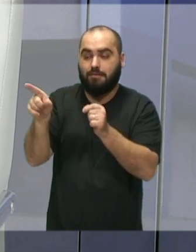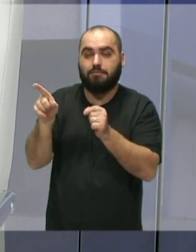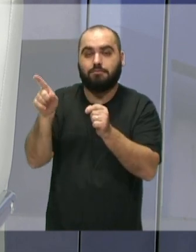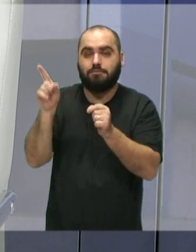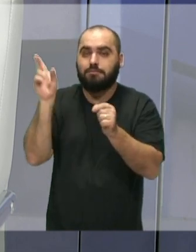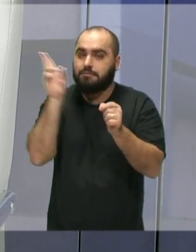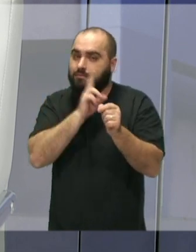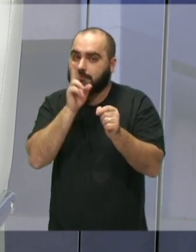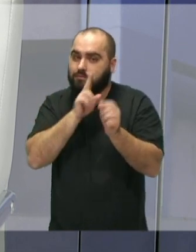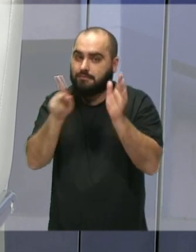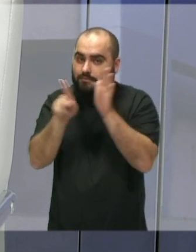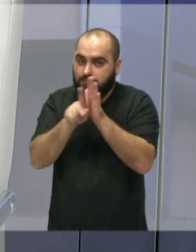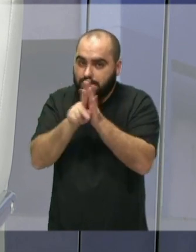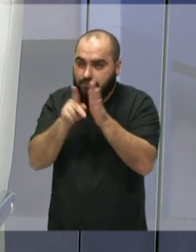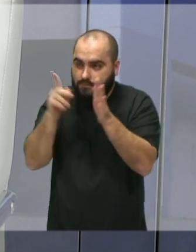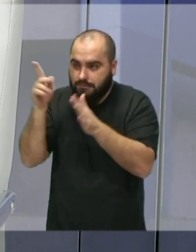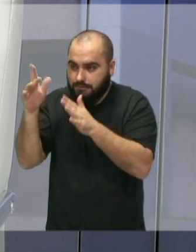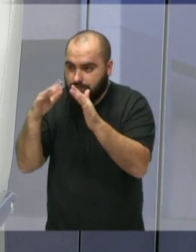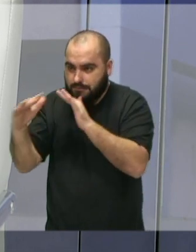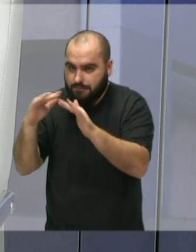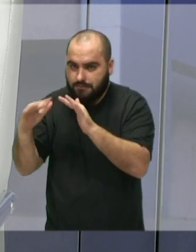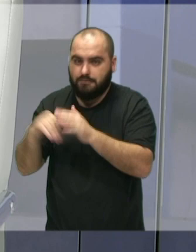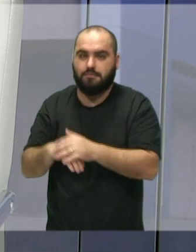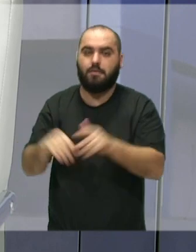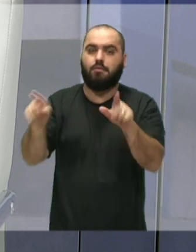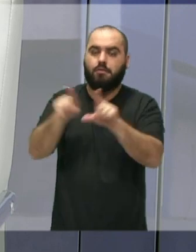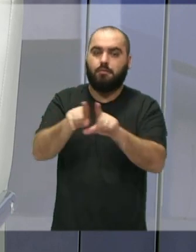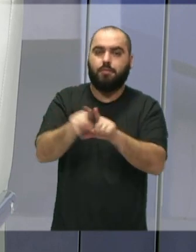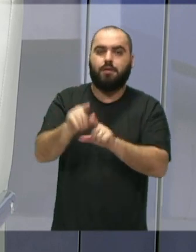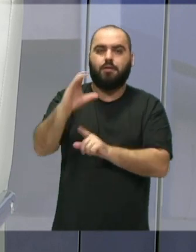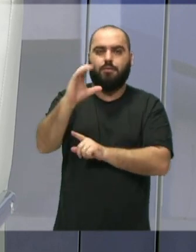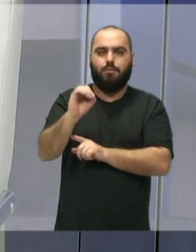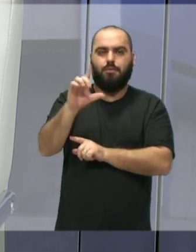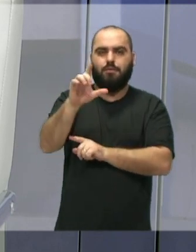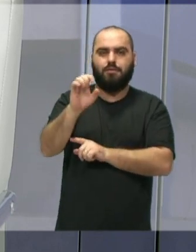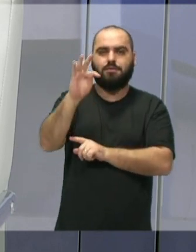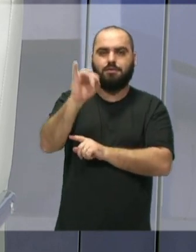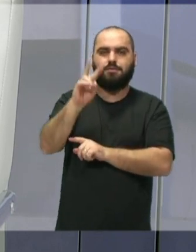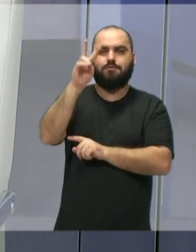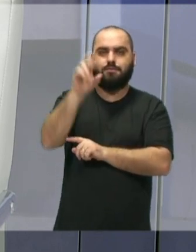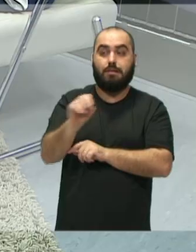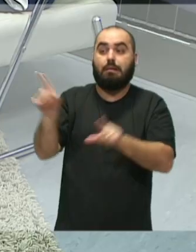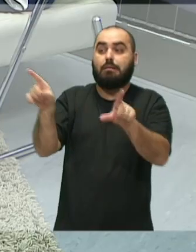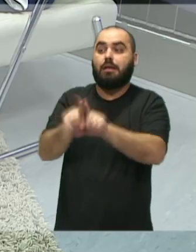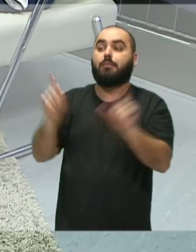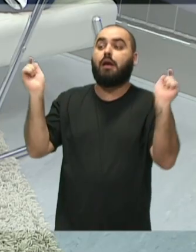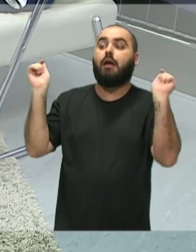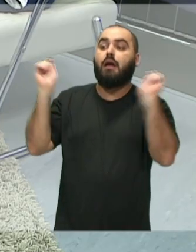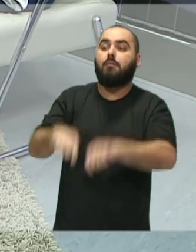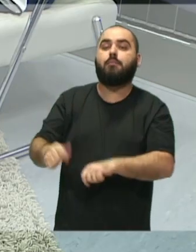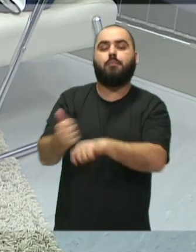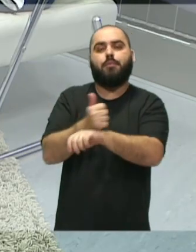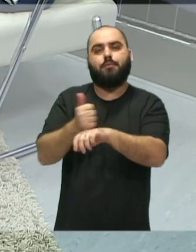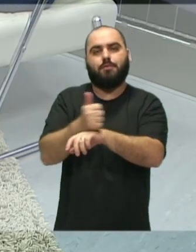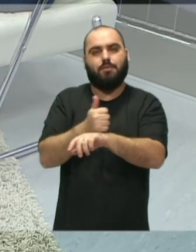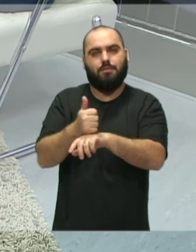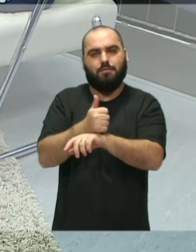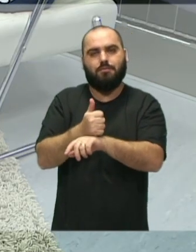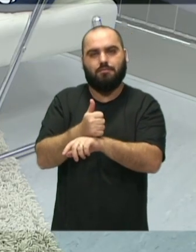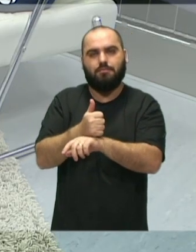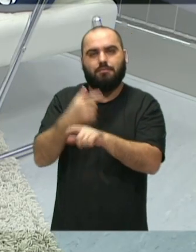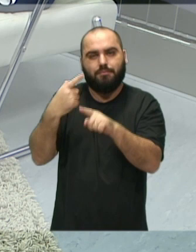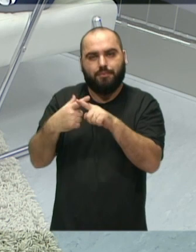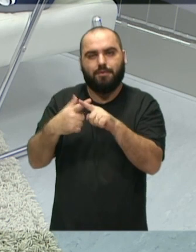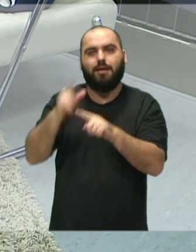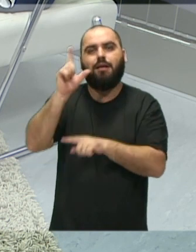para fazer essa medição, danos morais coletivos, como tu falou, e a capacitação desses profissionais para fazer isso, porque são